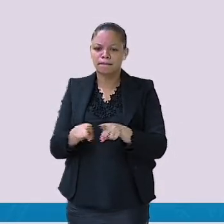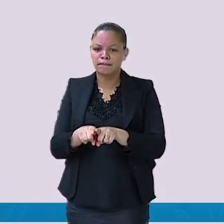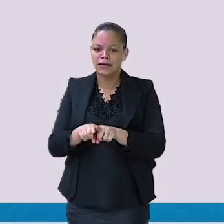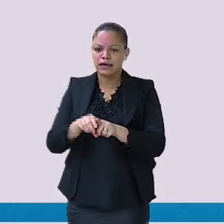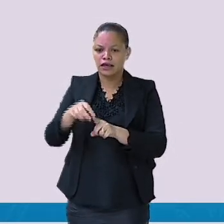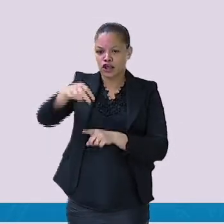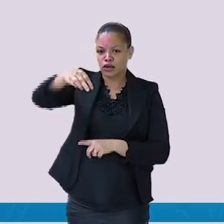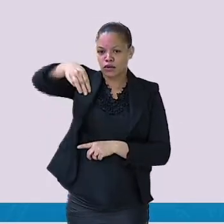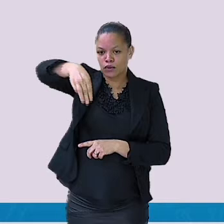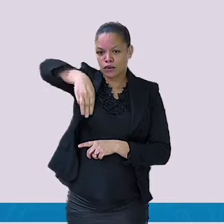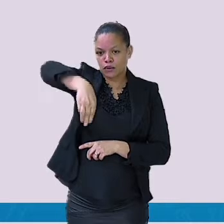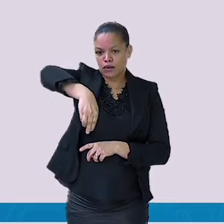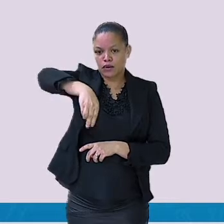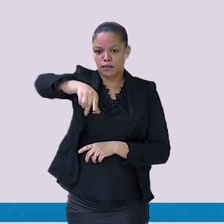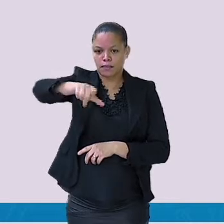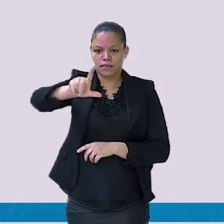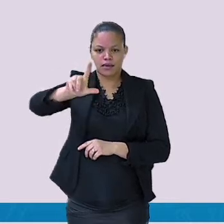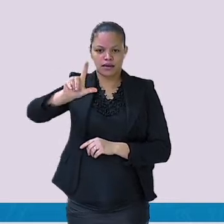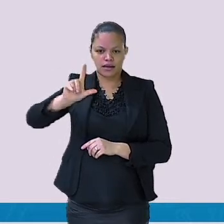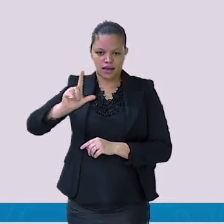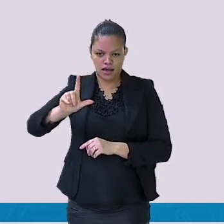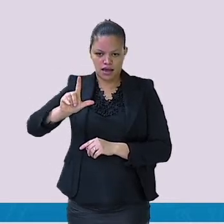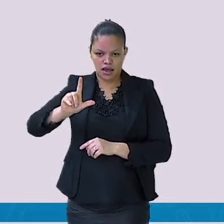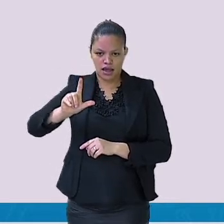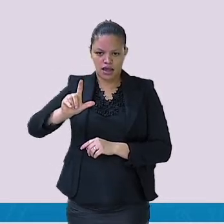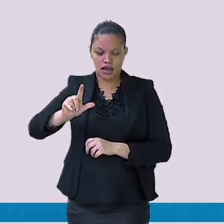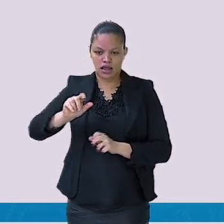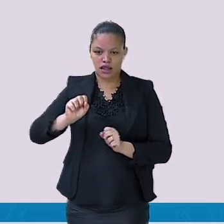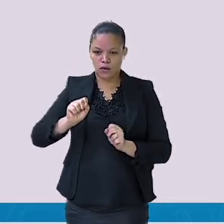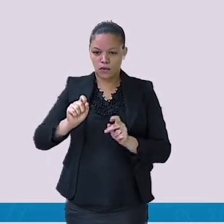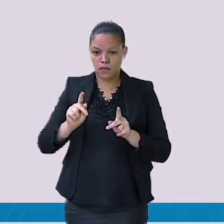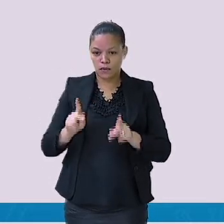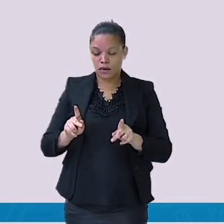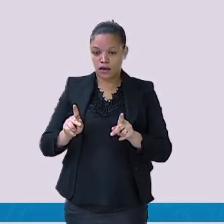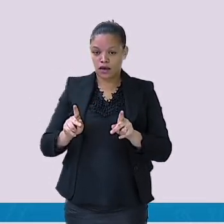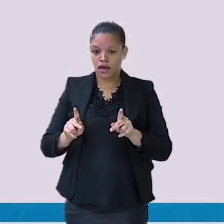0,01. E temos o mililitro, que é representado por